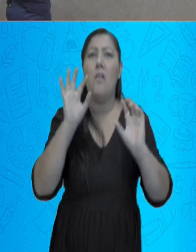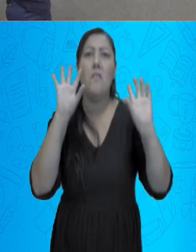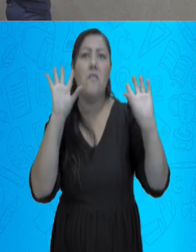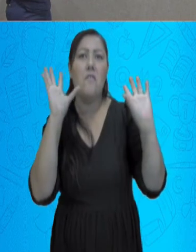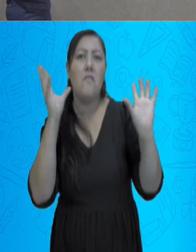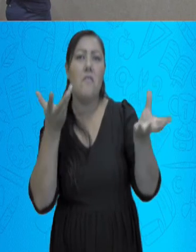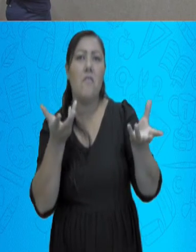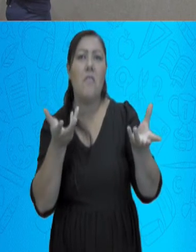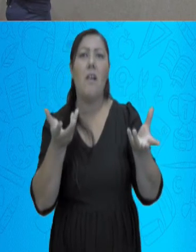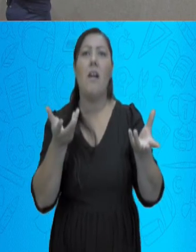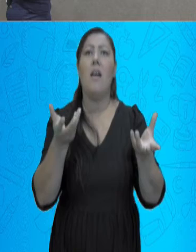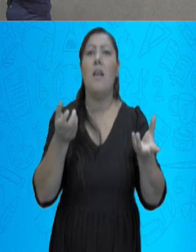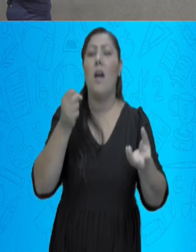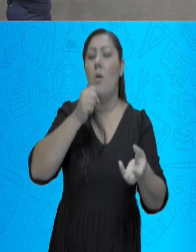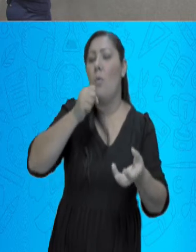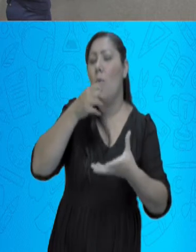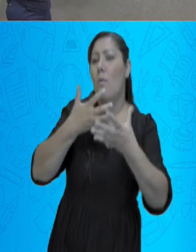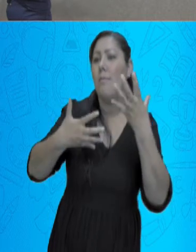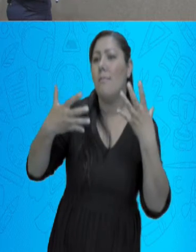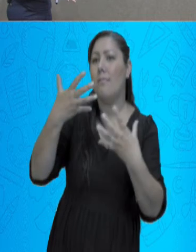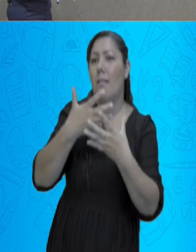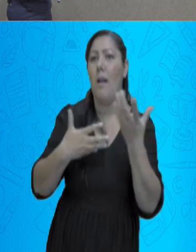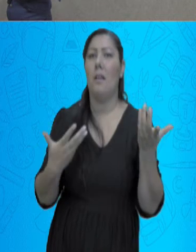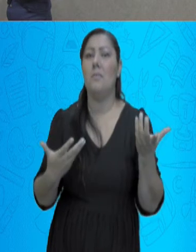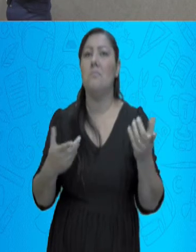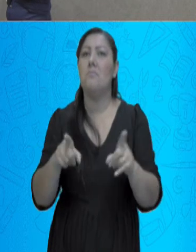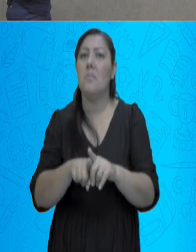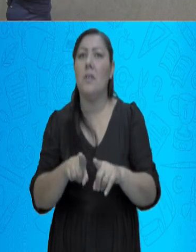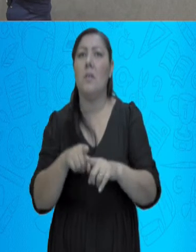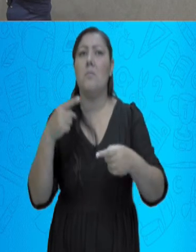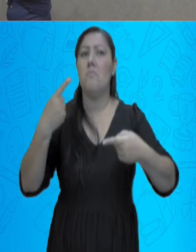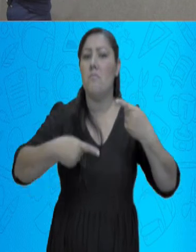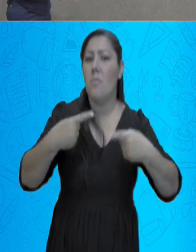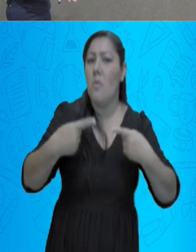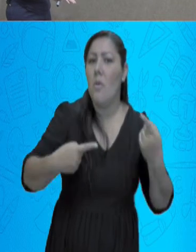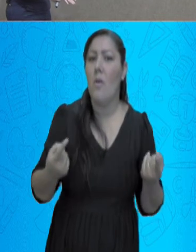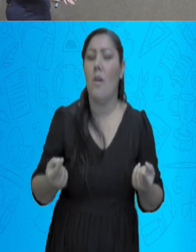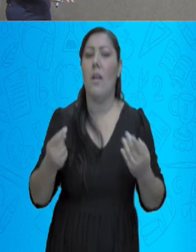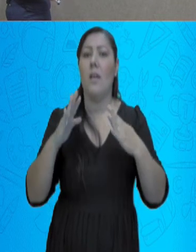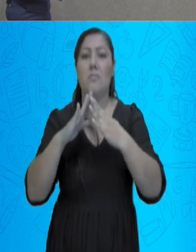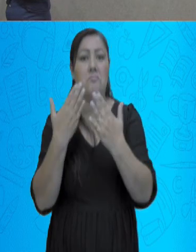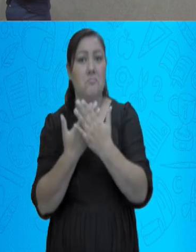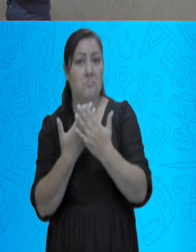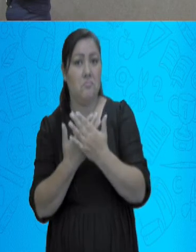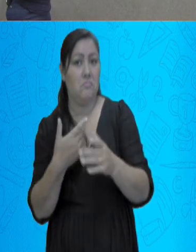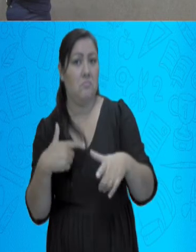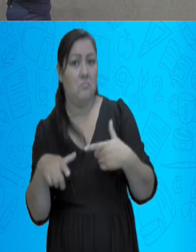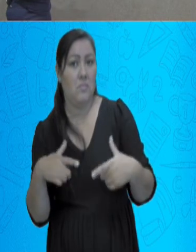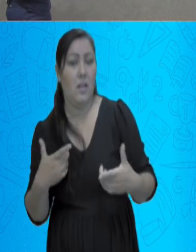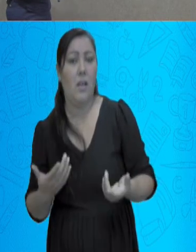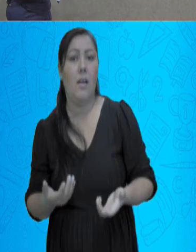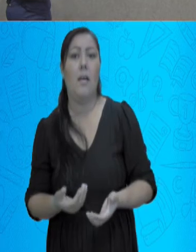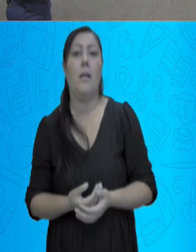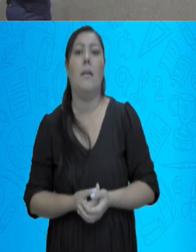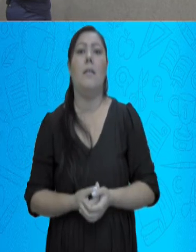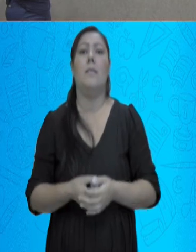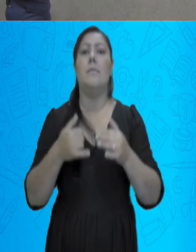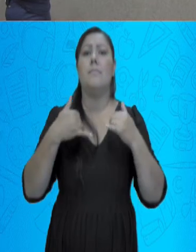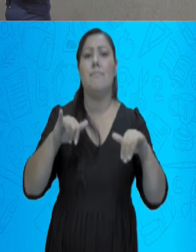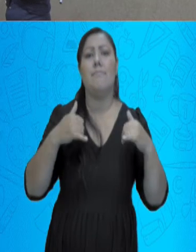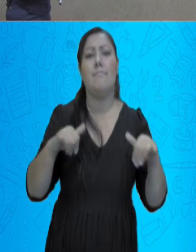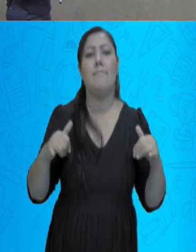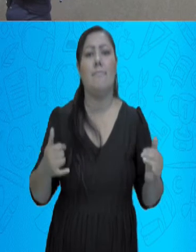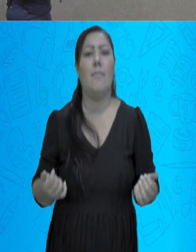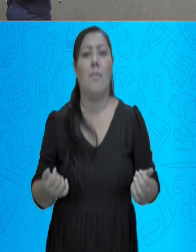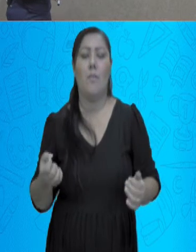podem ser utilizados para manifestações também políticas, trabalhos escolares, para anúncios e